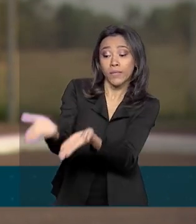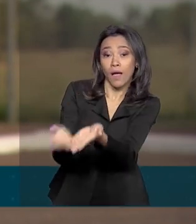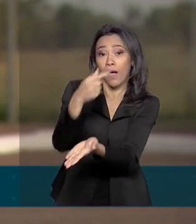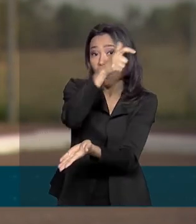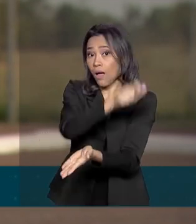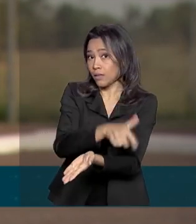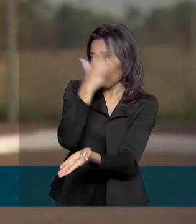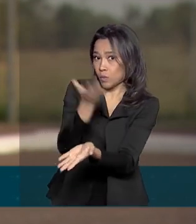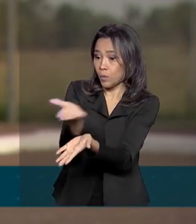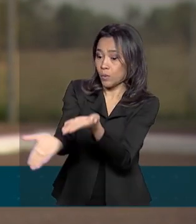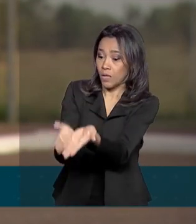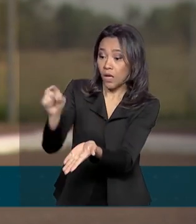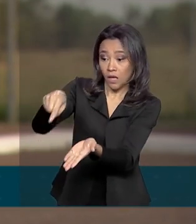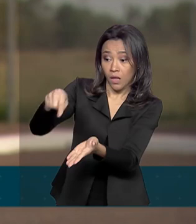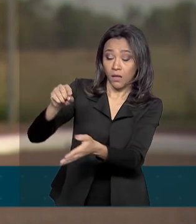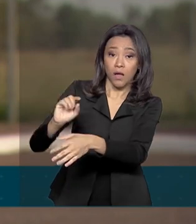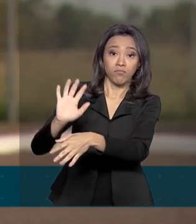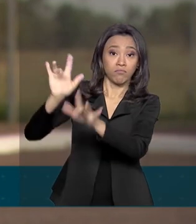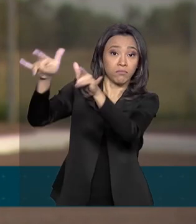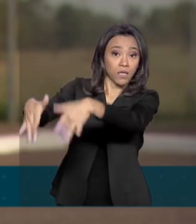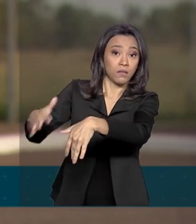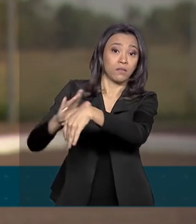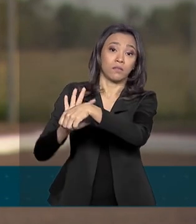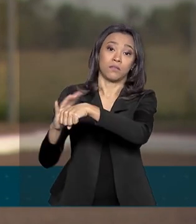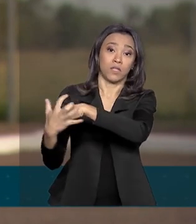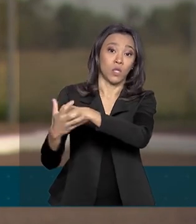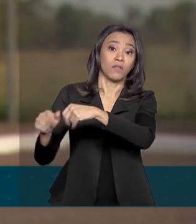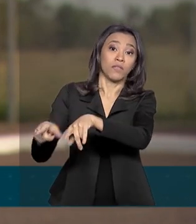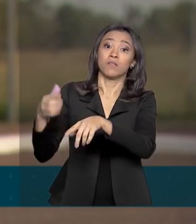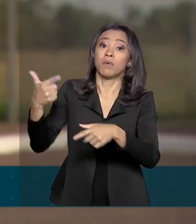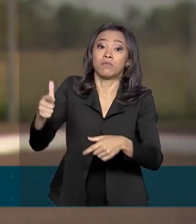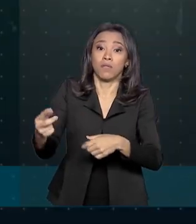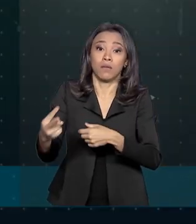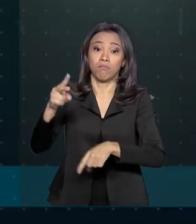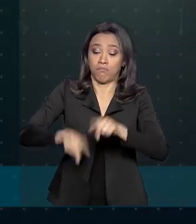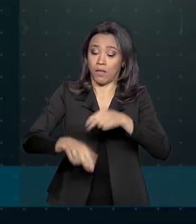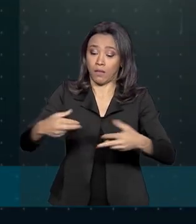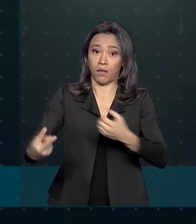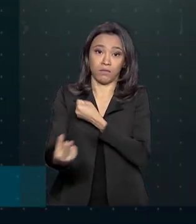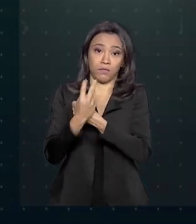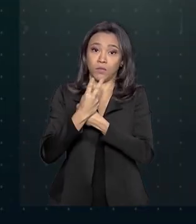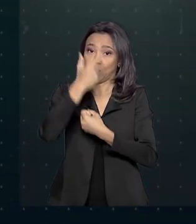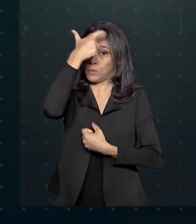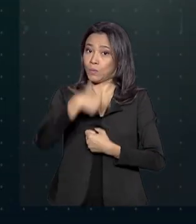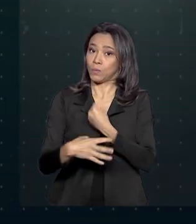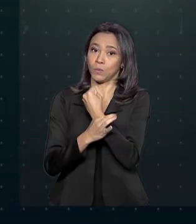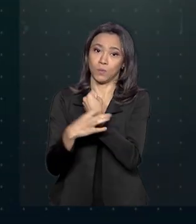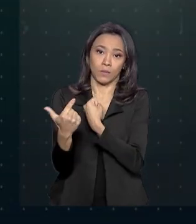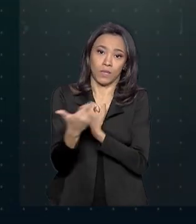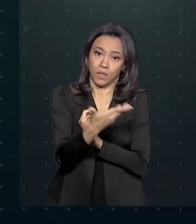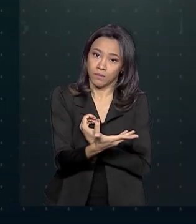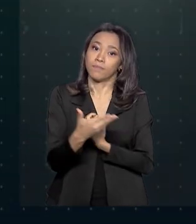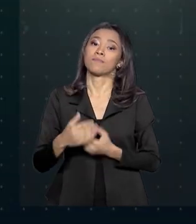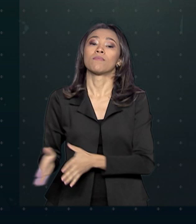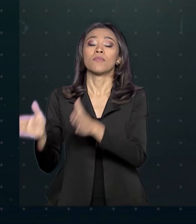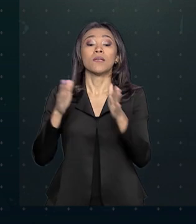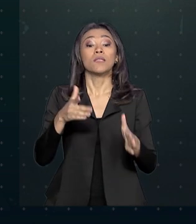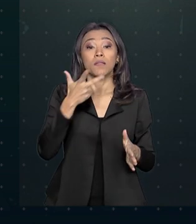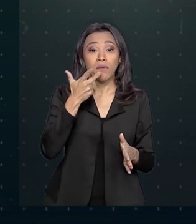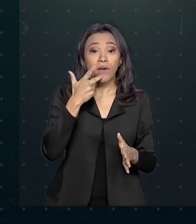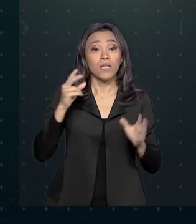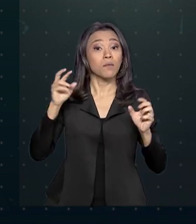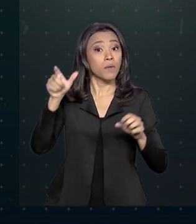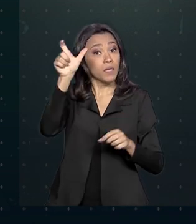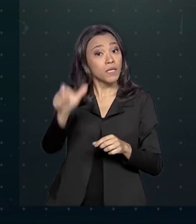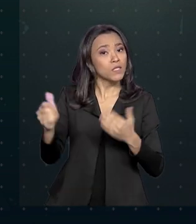para coronavírus sem os equipamentos de proteção adequados. A portaria fala ainda dos casos suspeitos.